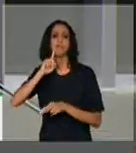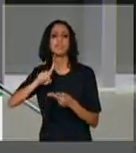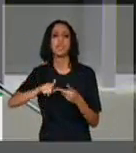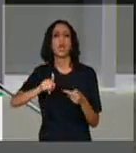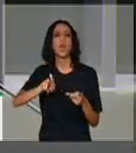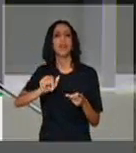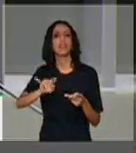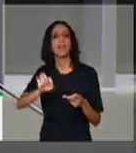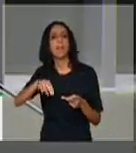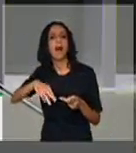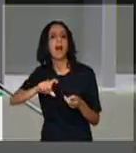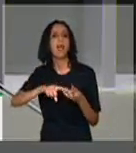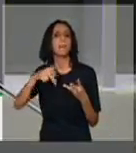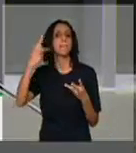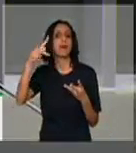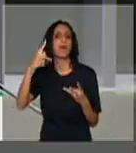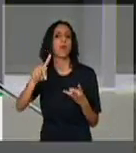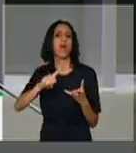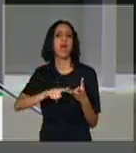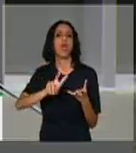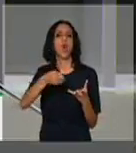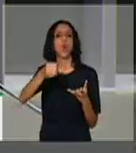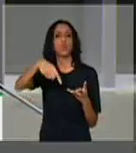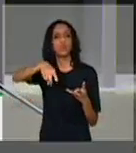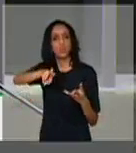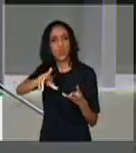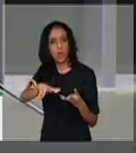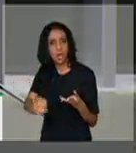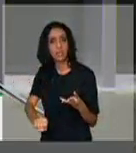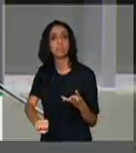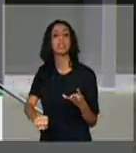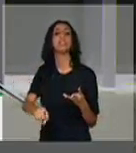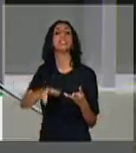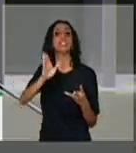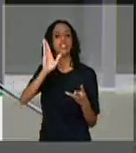Guatemala, Paraguai e Honduras, que já transferiram sua